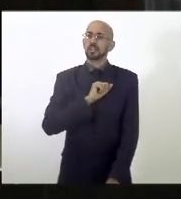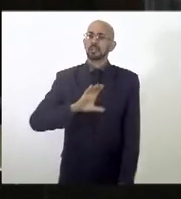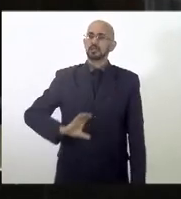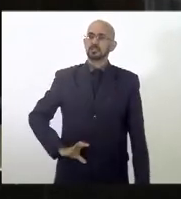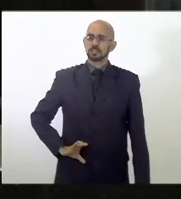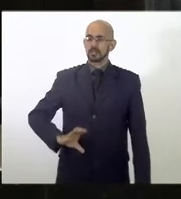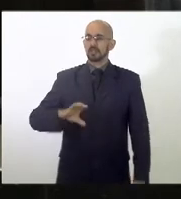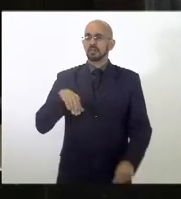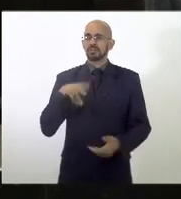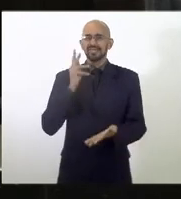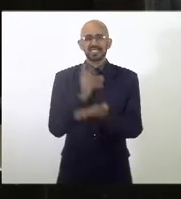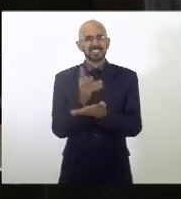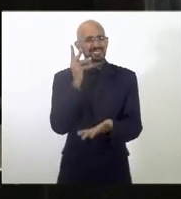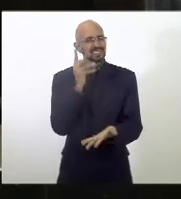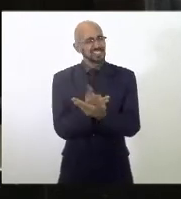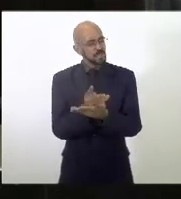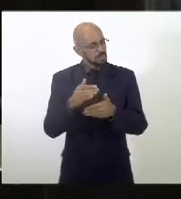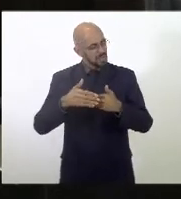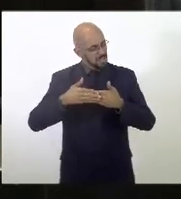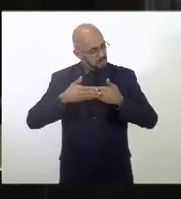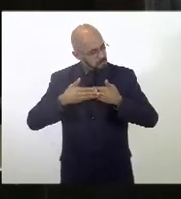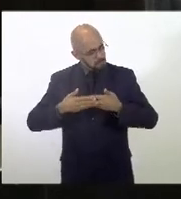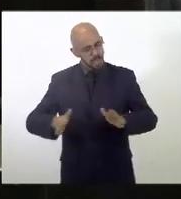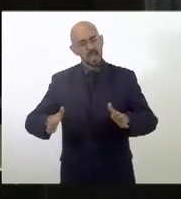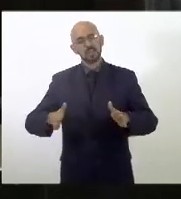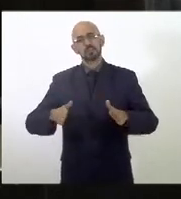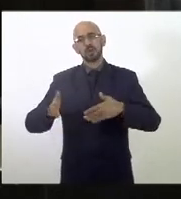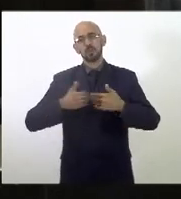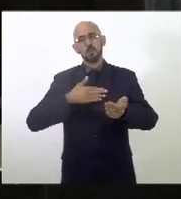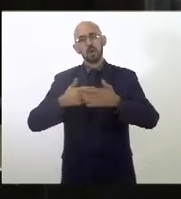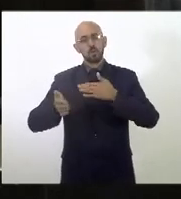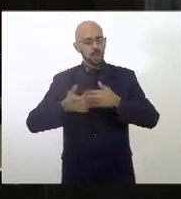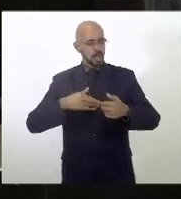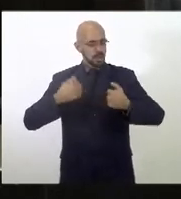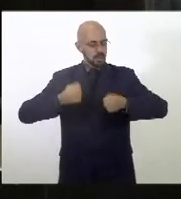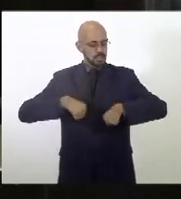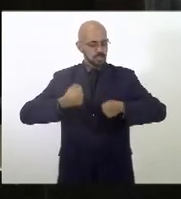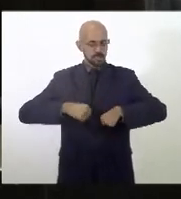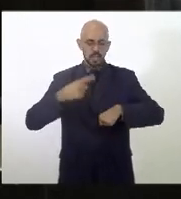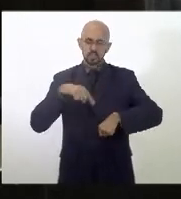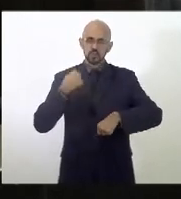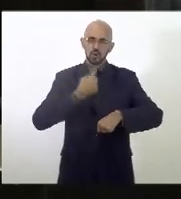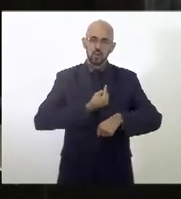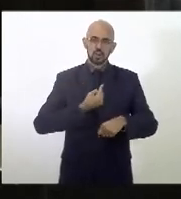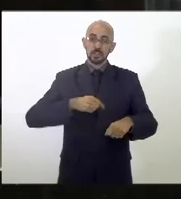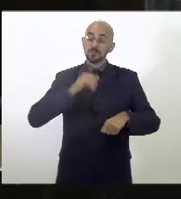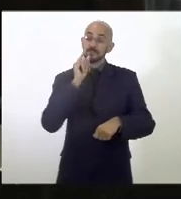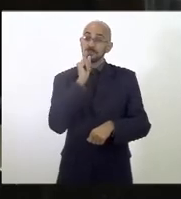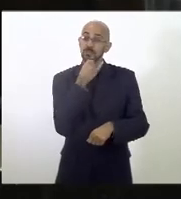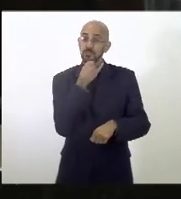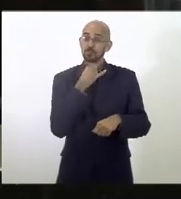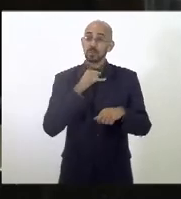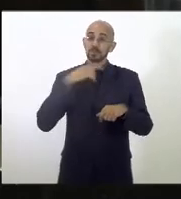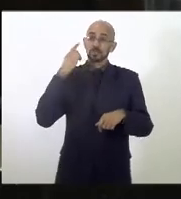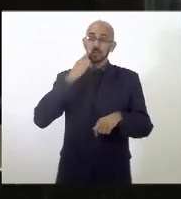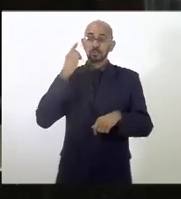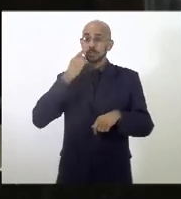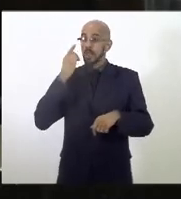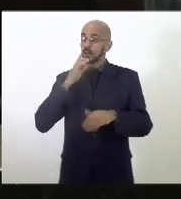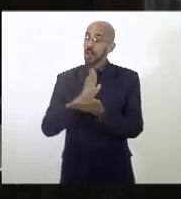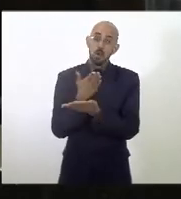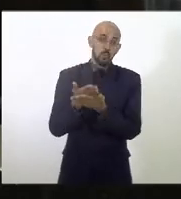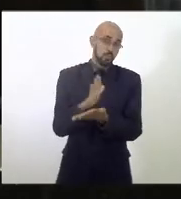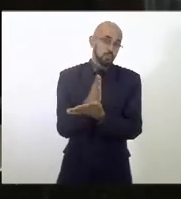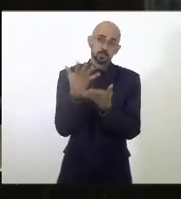presidente, está sempre com as portas abertas para qualquer demanda que nós tenhamos. E, infelizmente, deputado, nem todas são aceitas, né? Uma